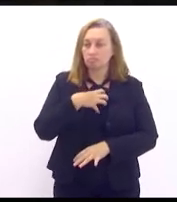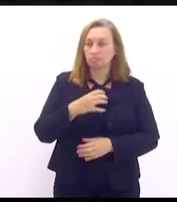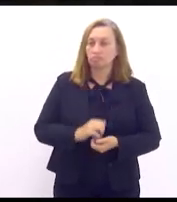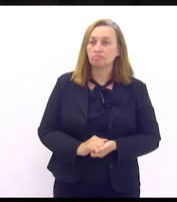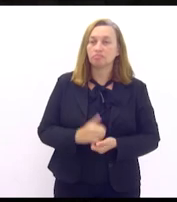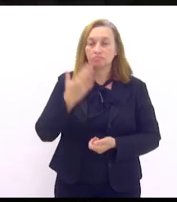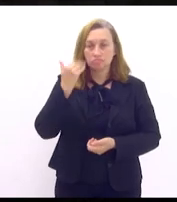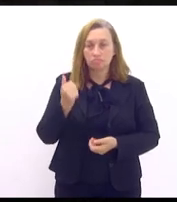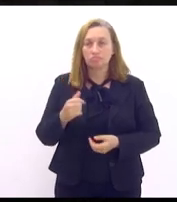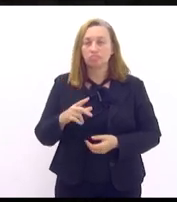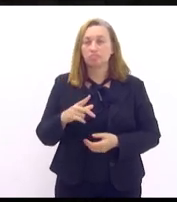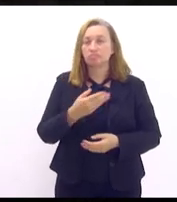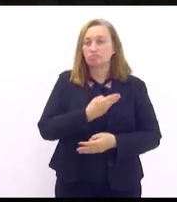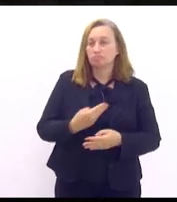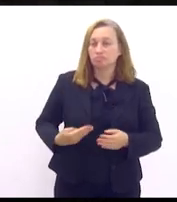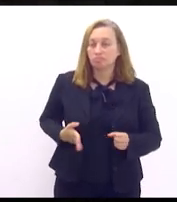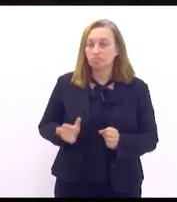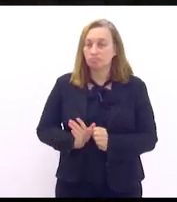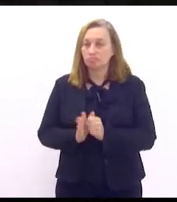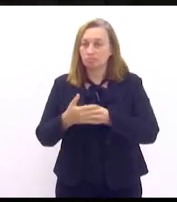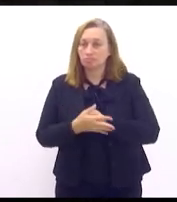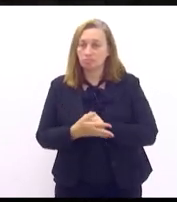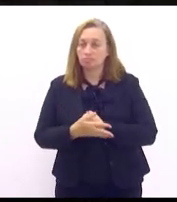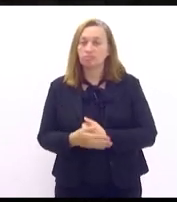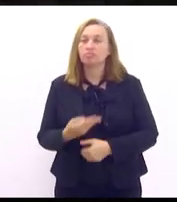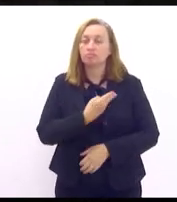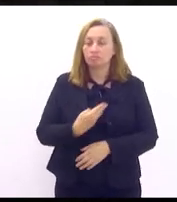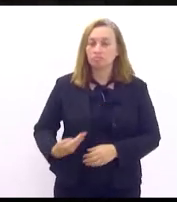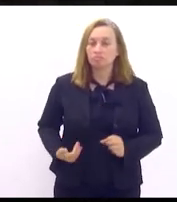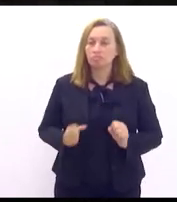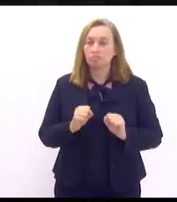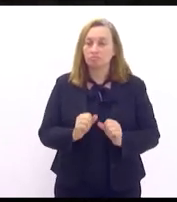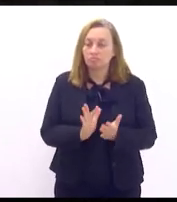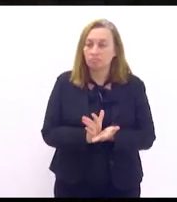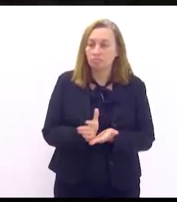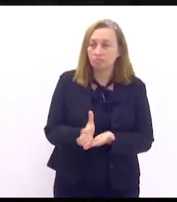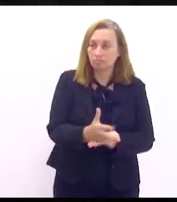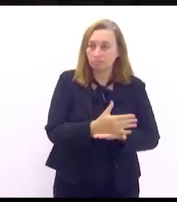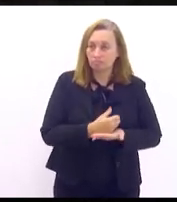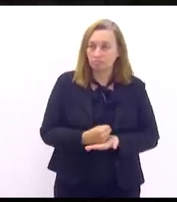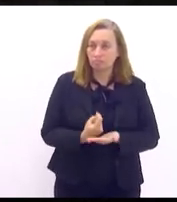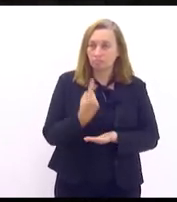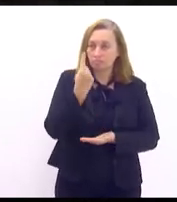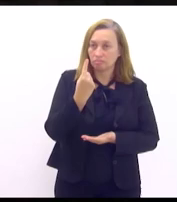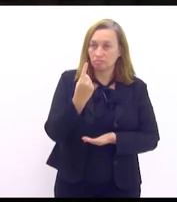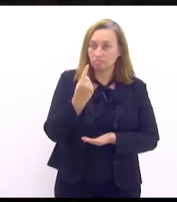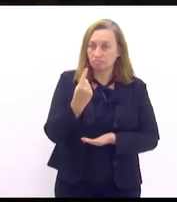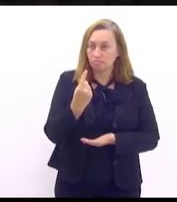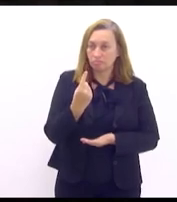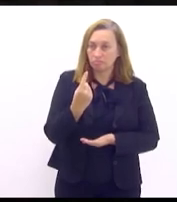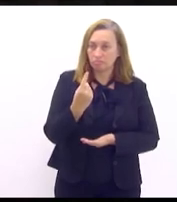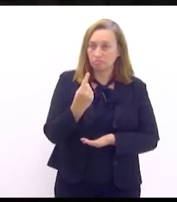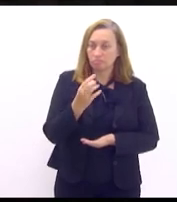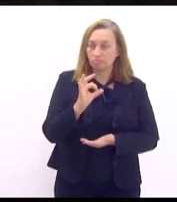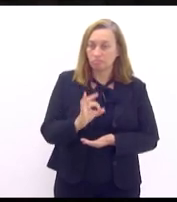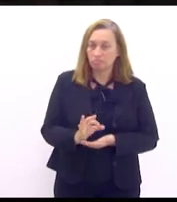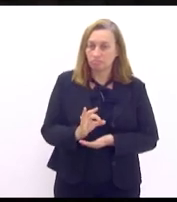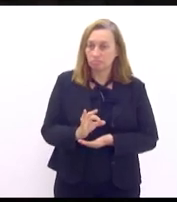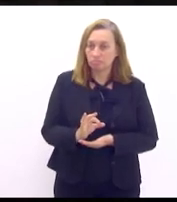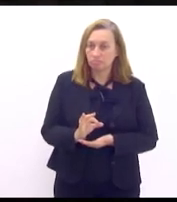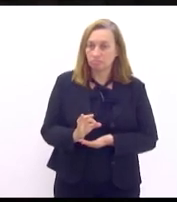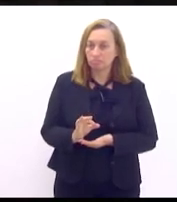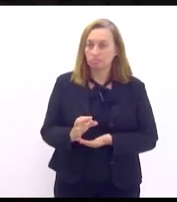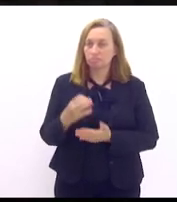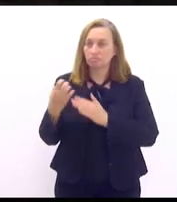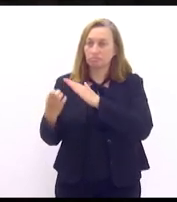vai passar pano, e ainda assim o governo sabendo que podia arrecadar quase um orçamento, porque os grandes devedores passam